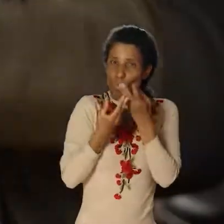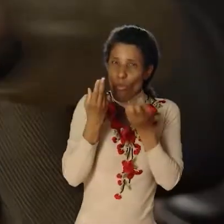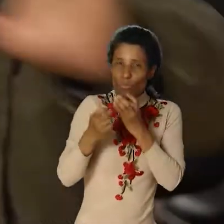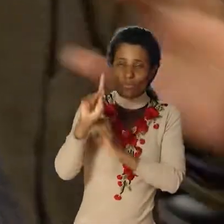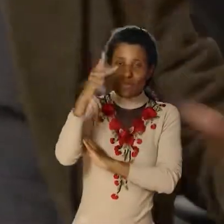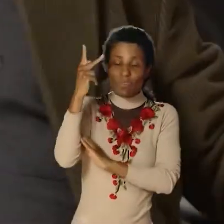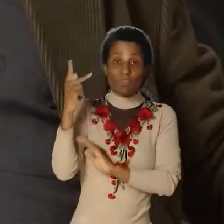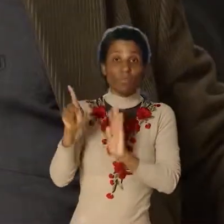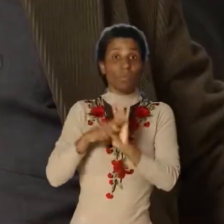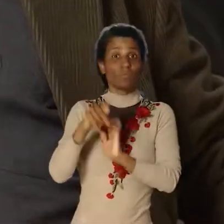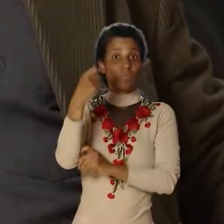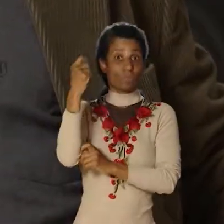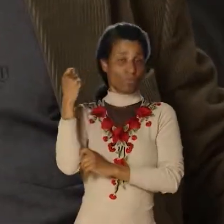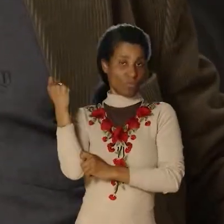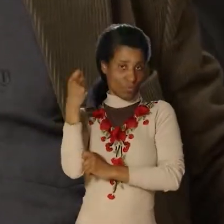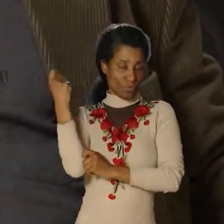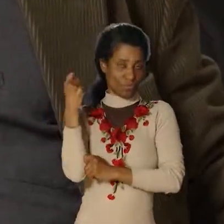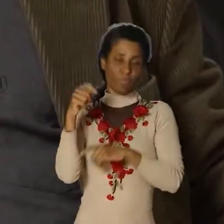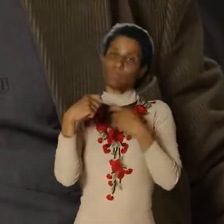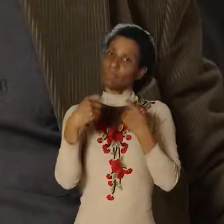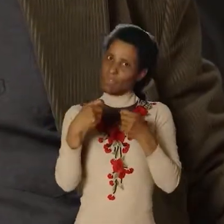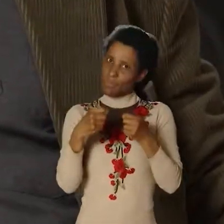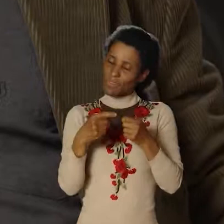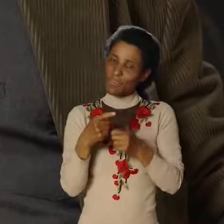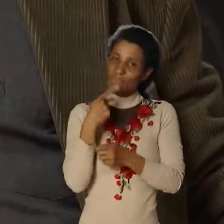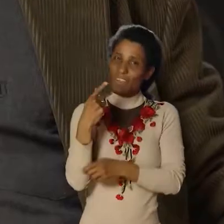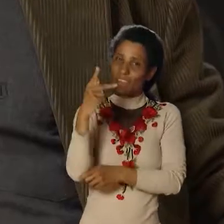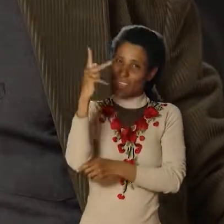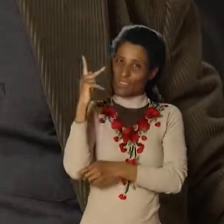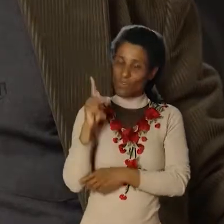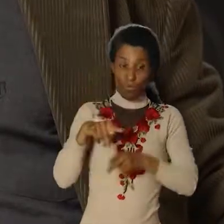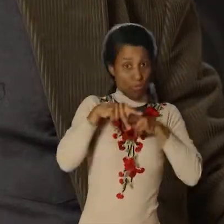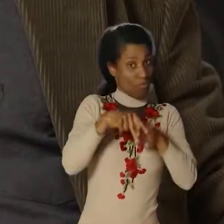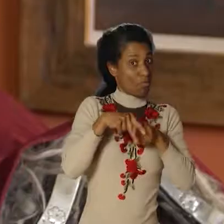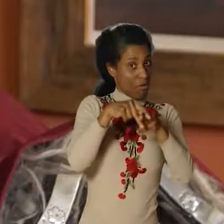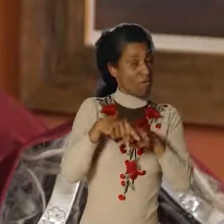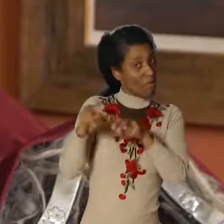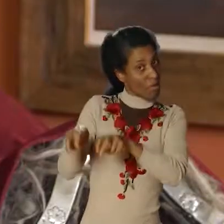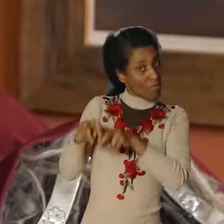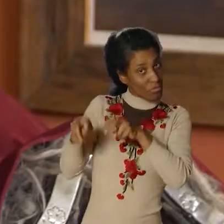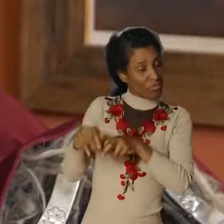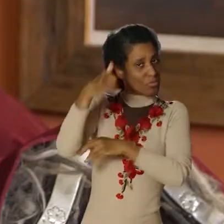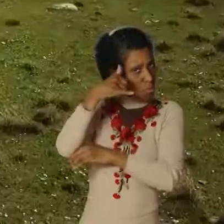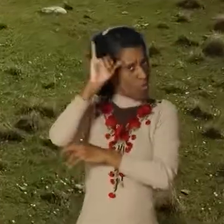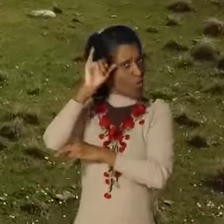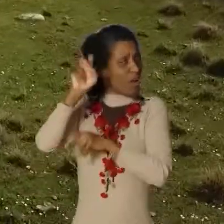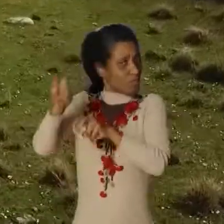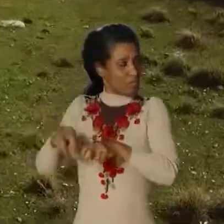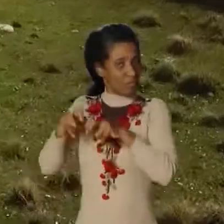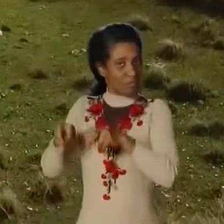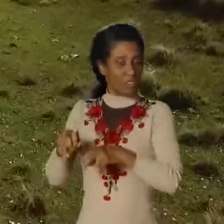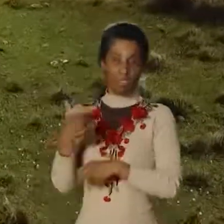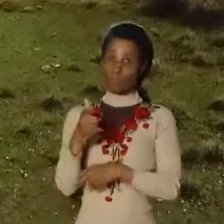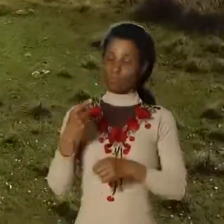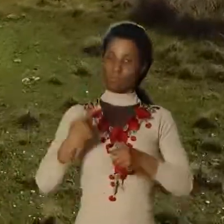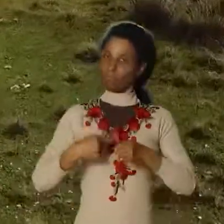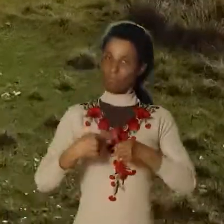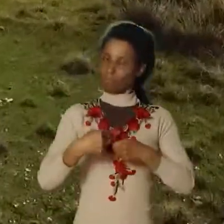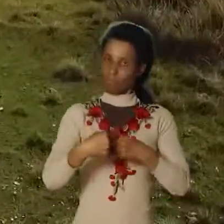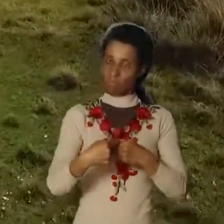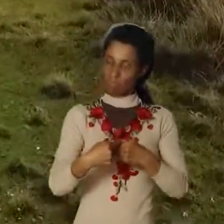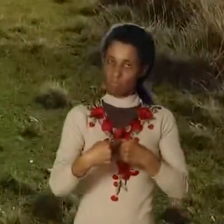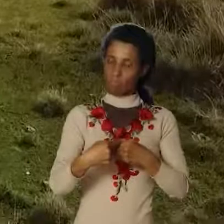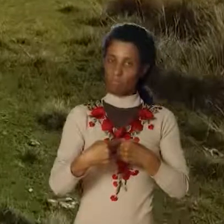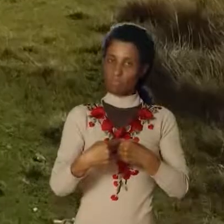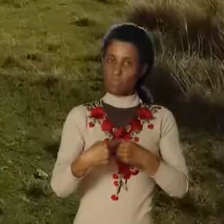Nós não podemos contar a história do gaúcho sem contar a história do cavalo. A gente tem o cavalo selvagem, a gente tem o gado selvagem,